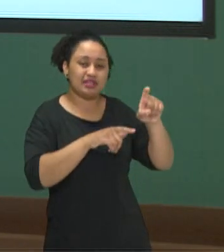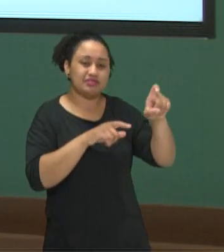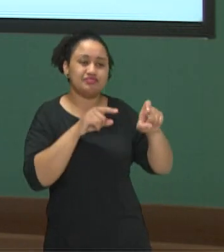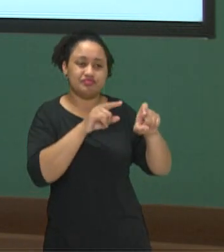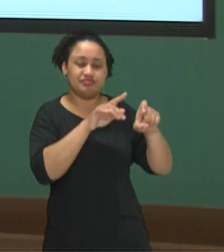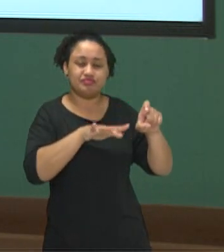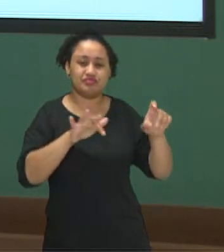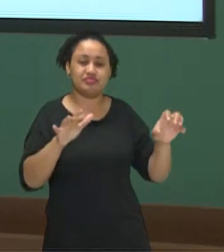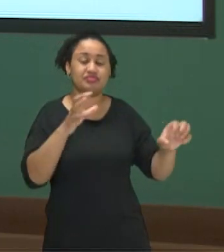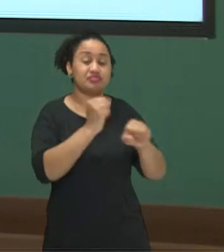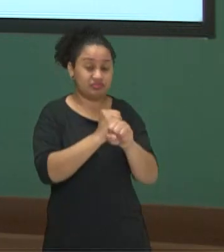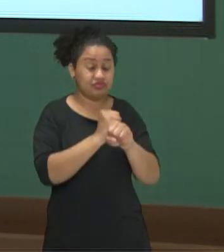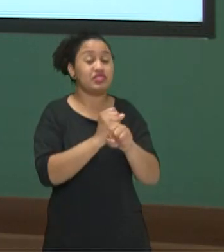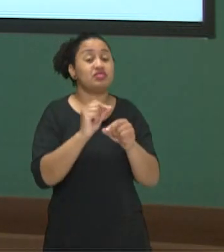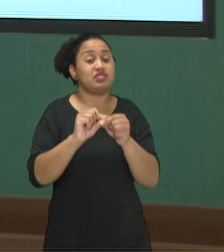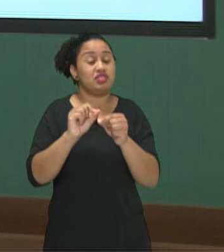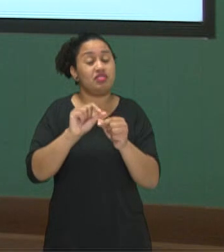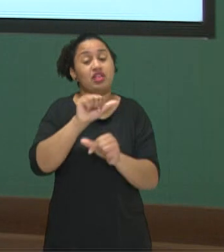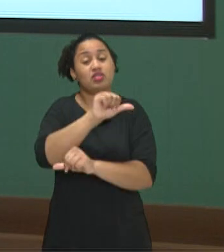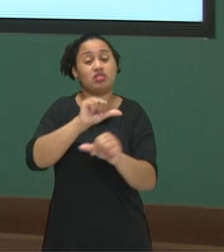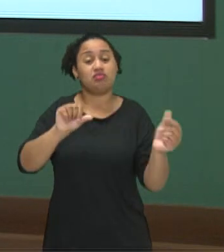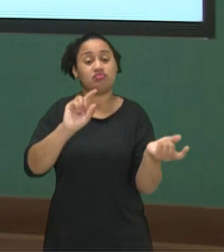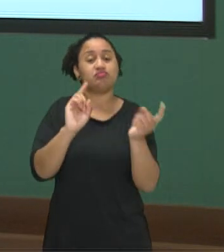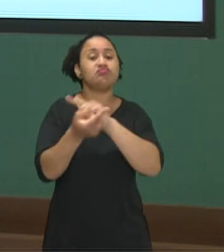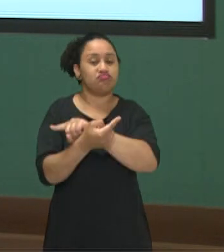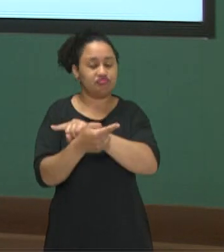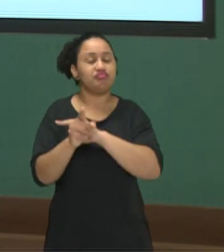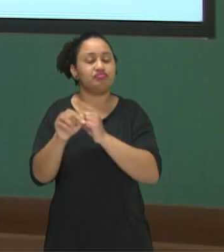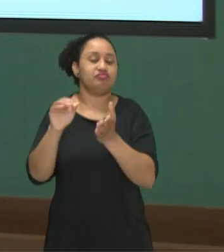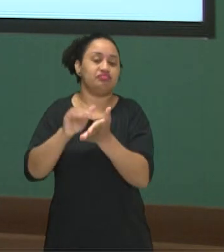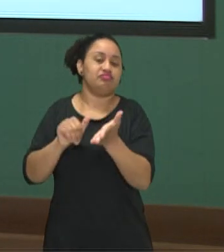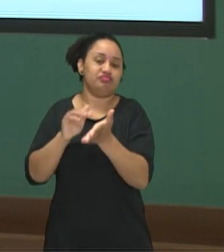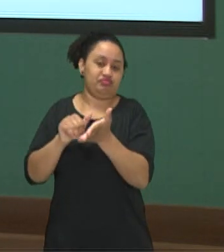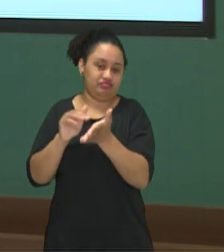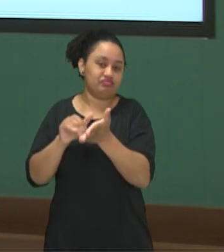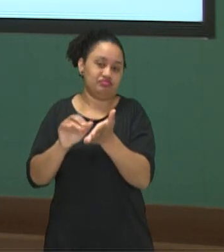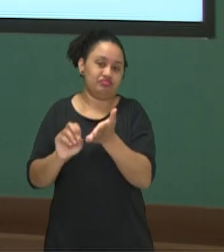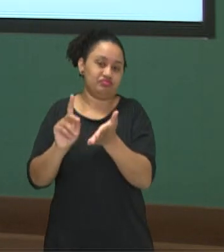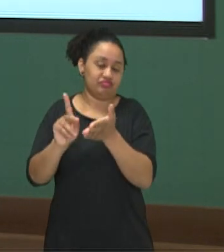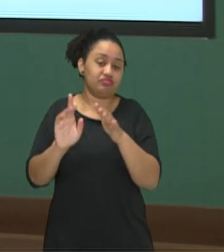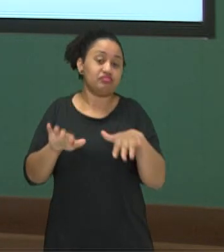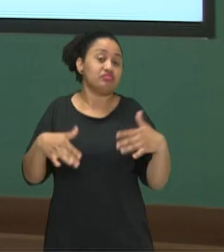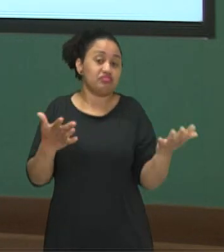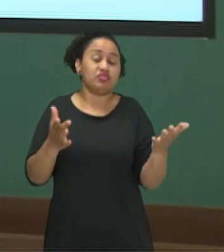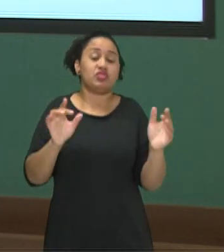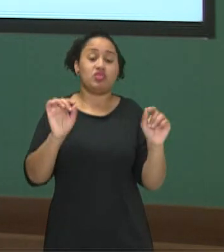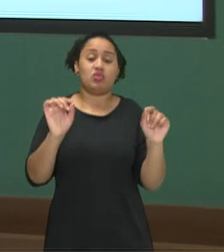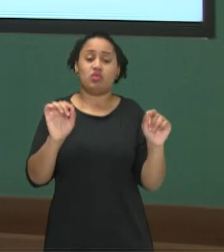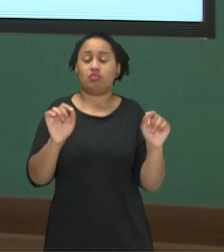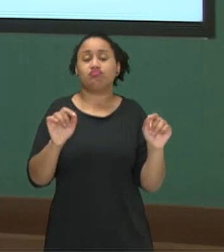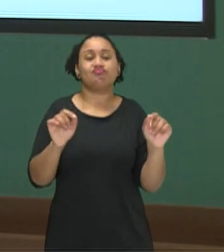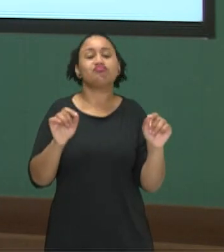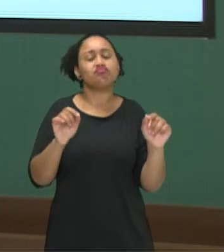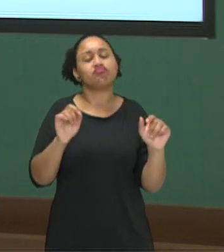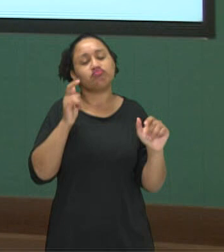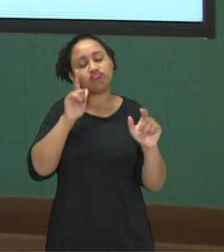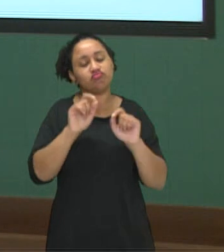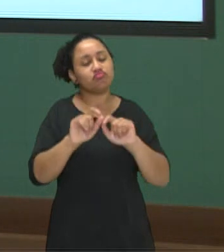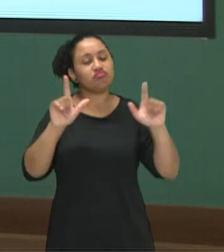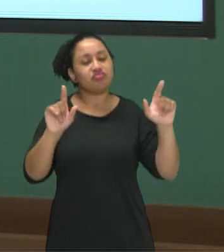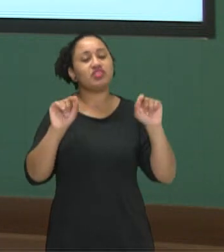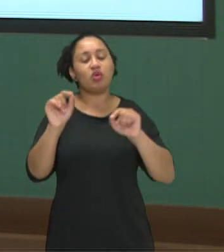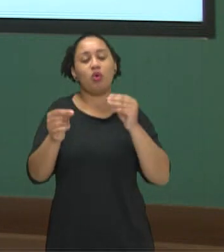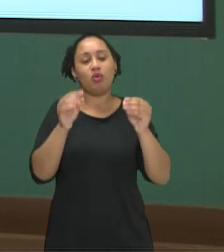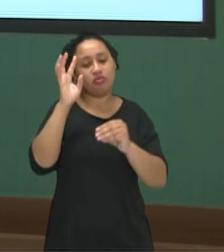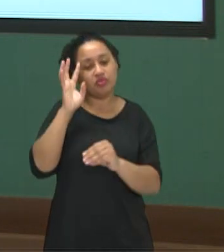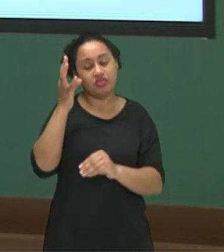numa adição, você faz o processo inverso, que é a subtração, certo? E para não deixar dúvidas sobre essa